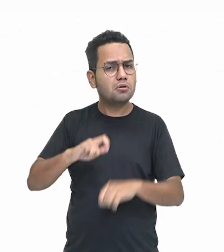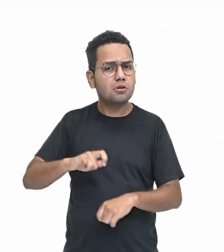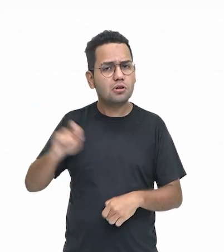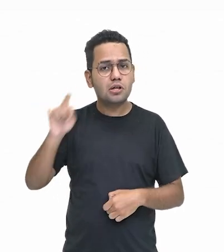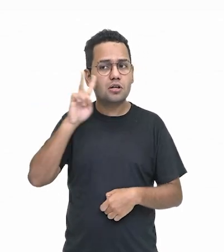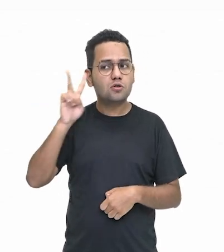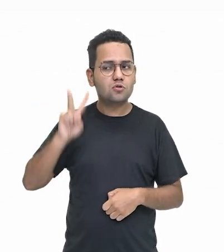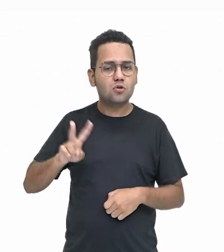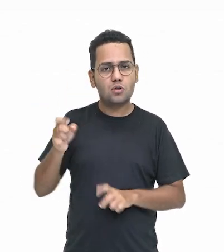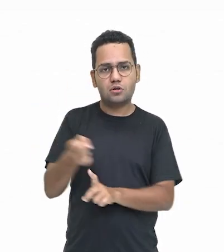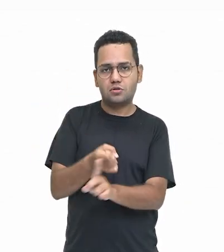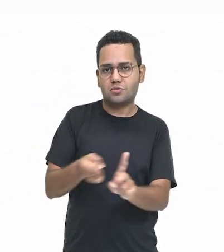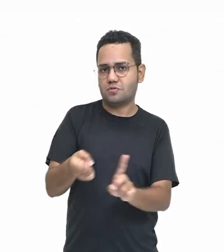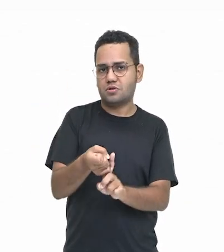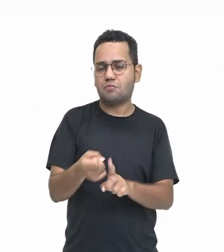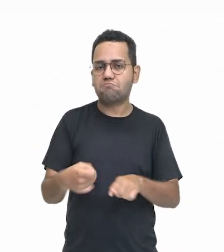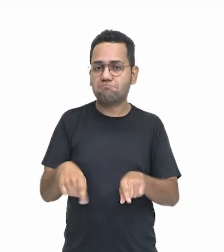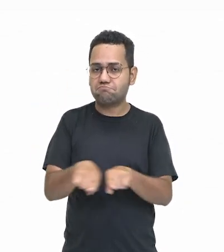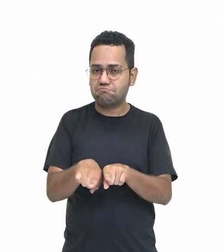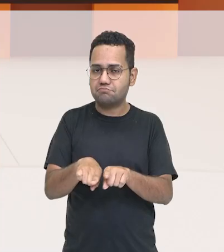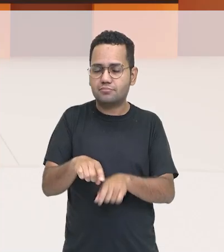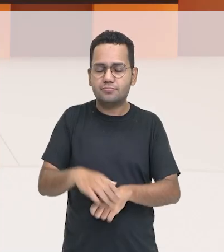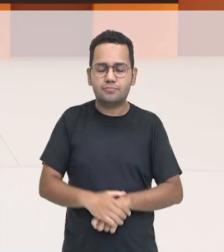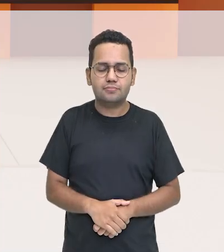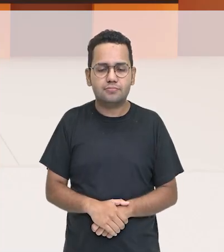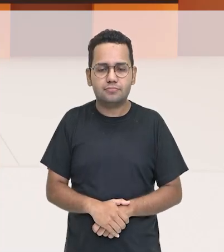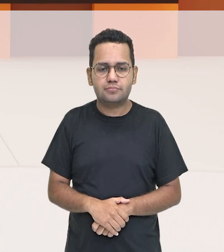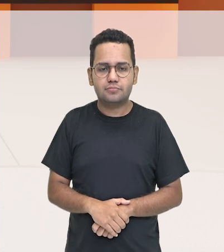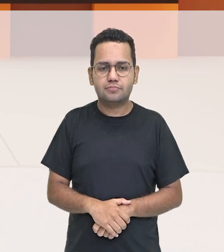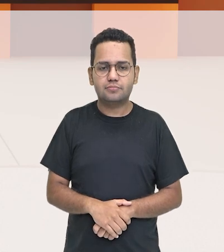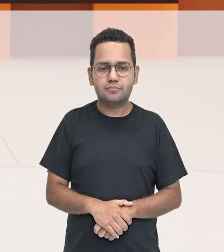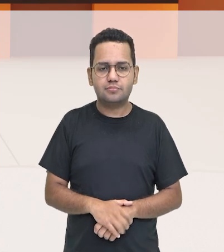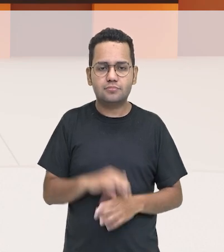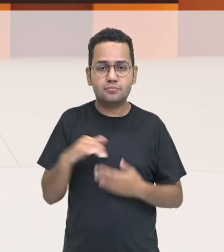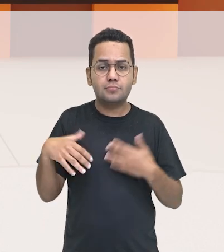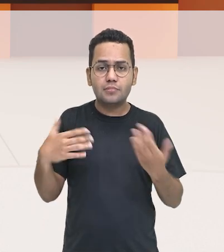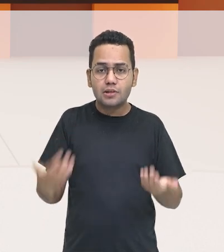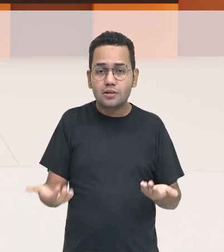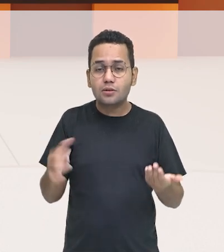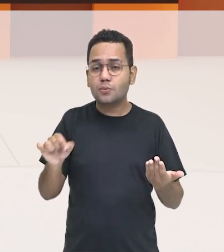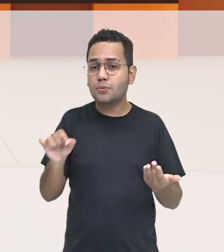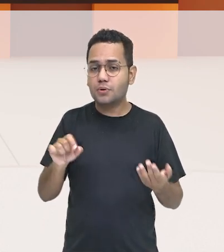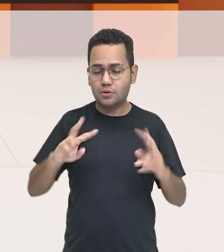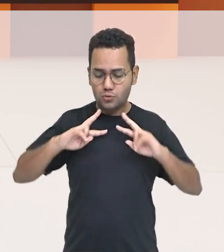e sociais. Os homens fazem a sociedade